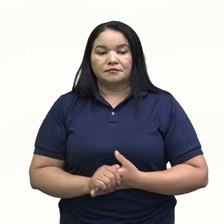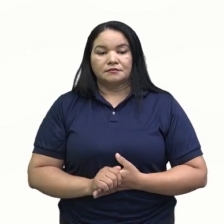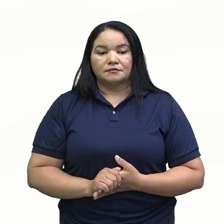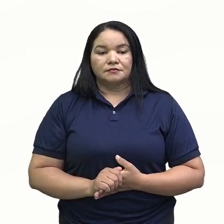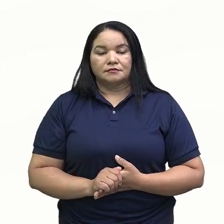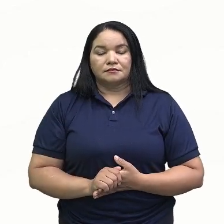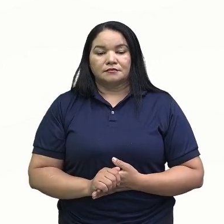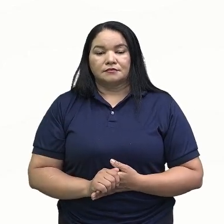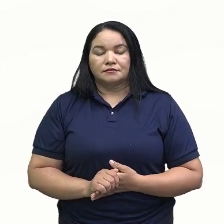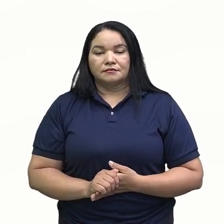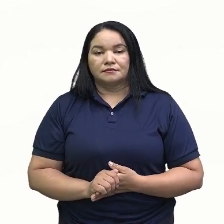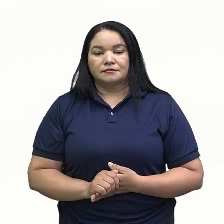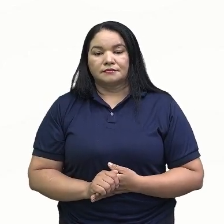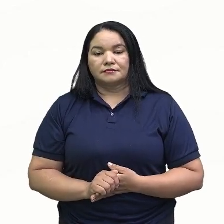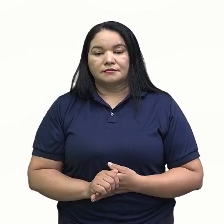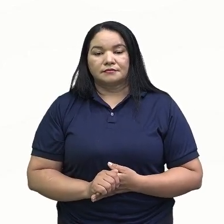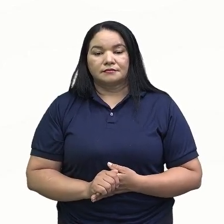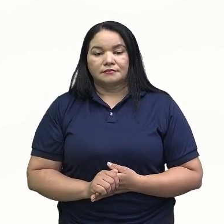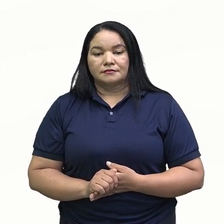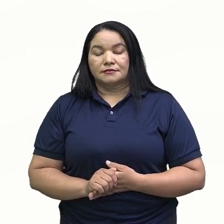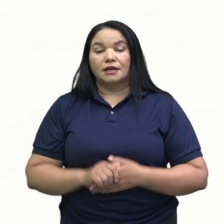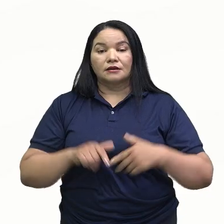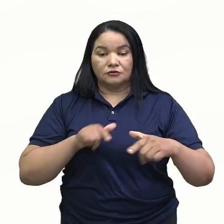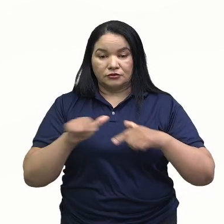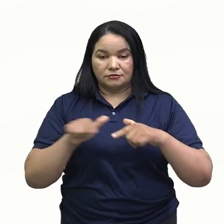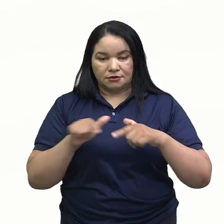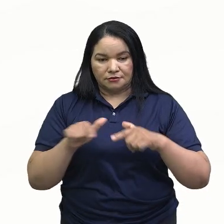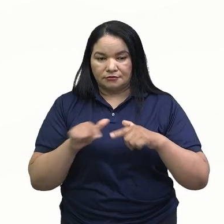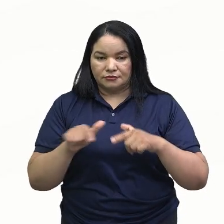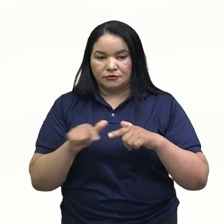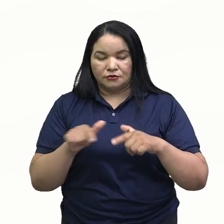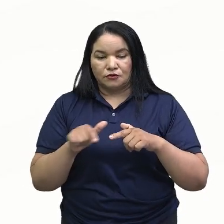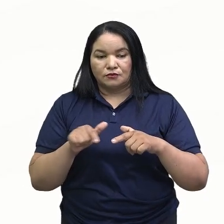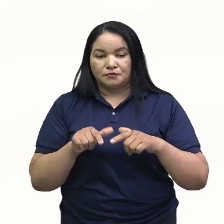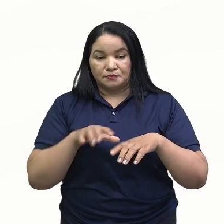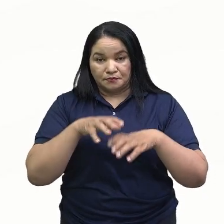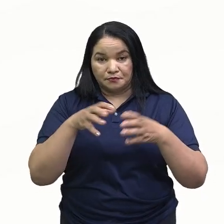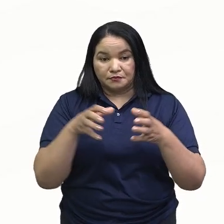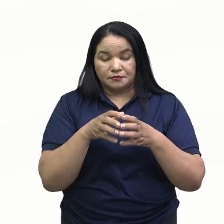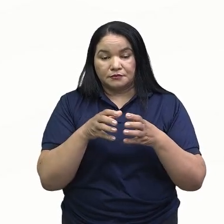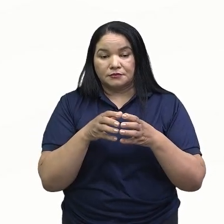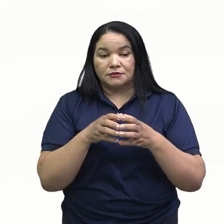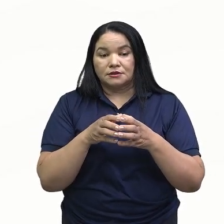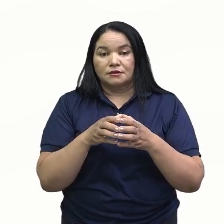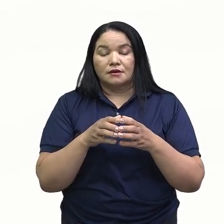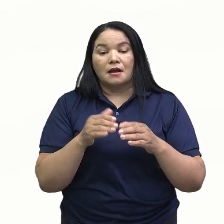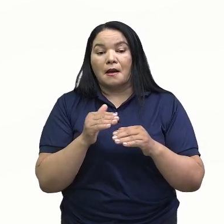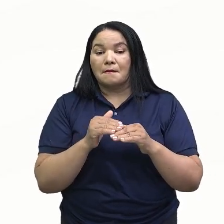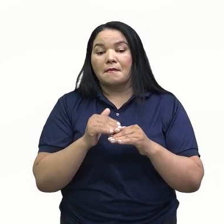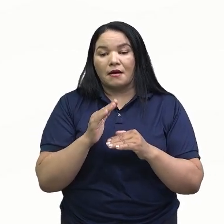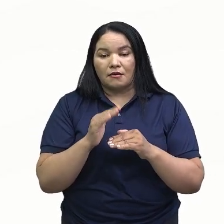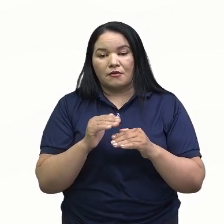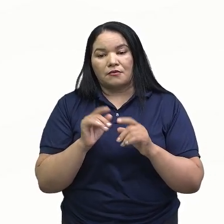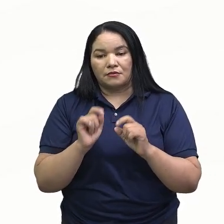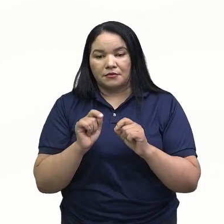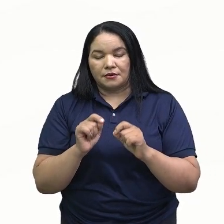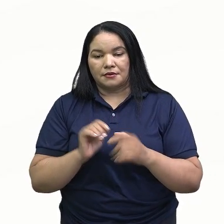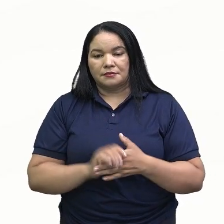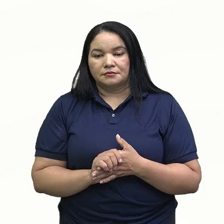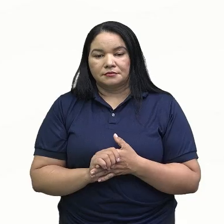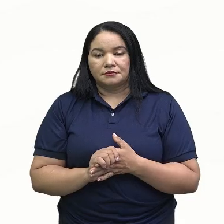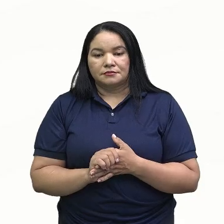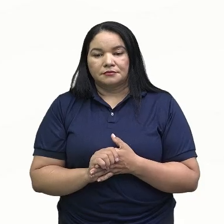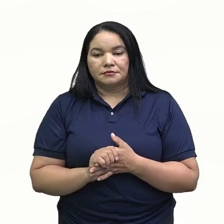a maior parte, né? Então, aqui nós temos a expressão partitiva. A maior parte dos